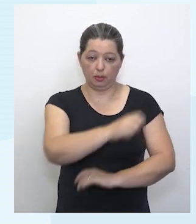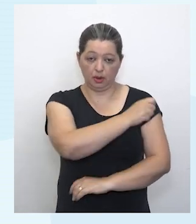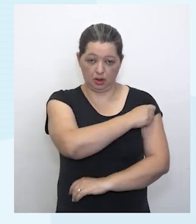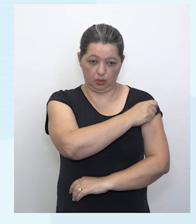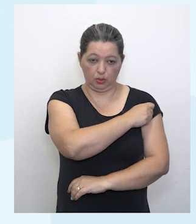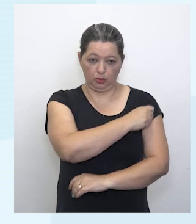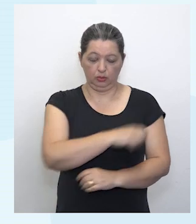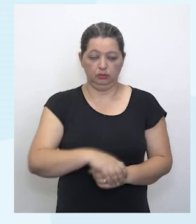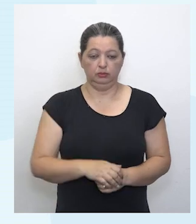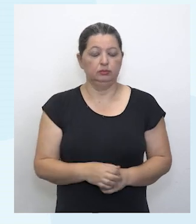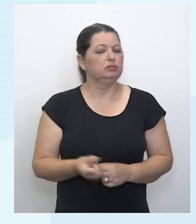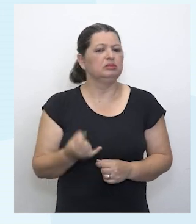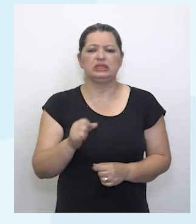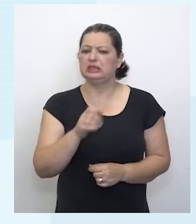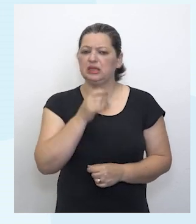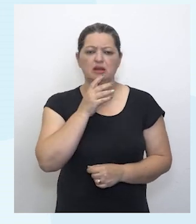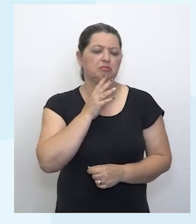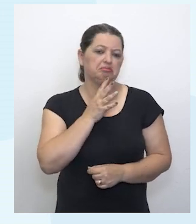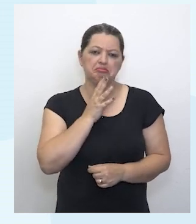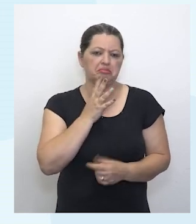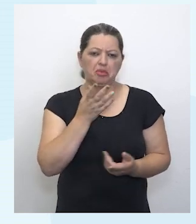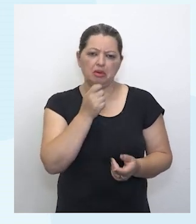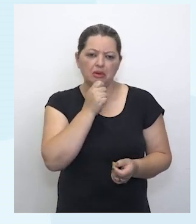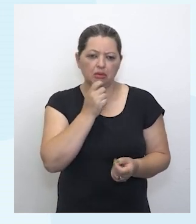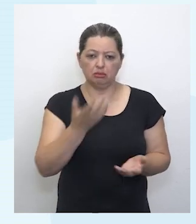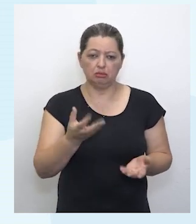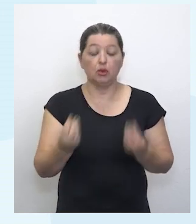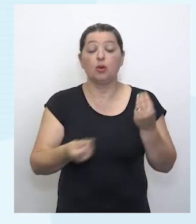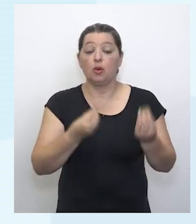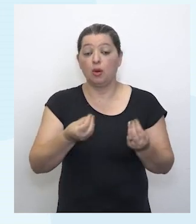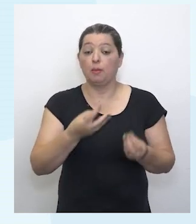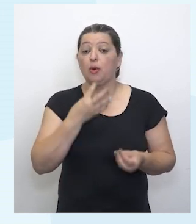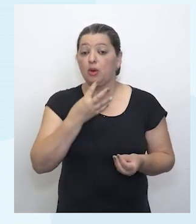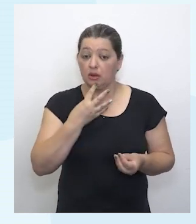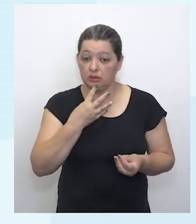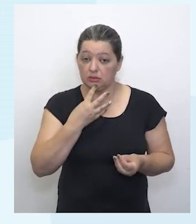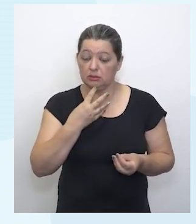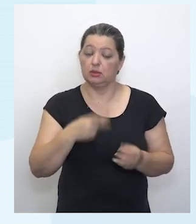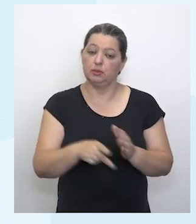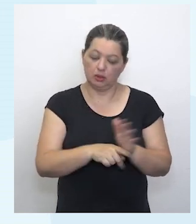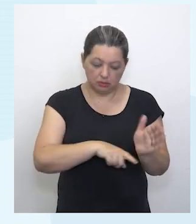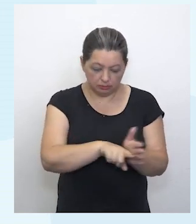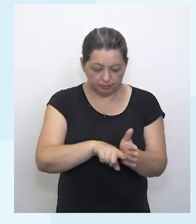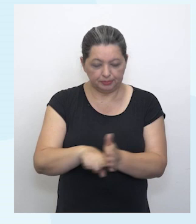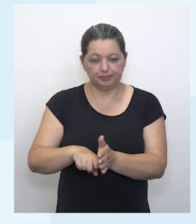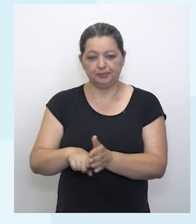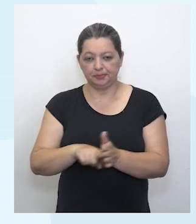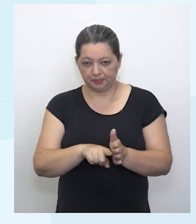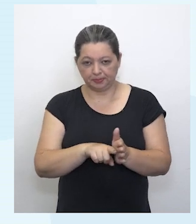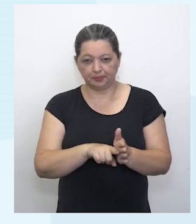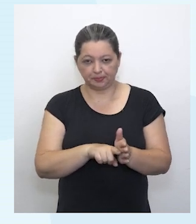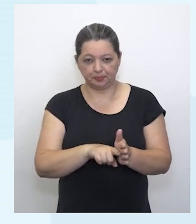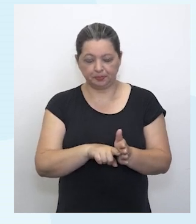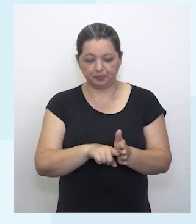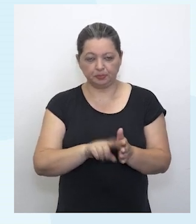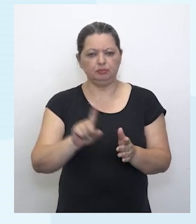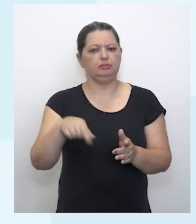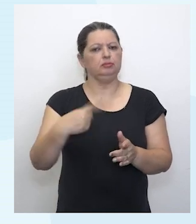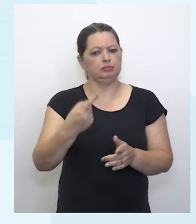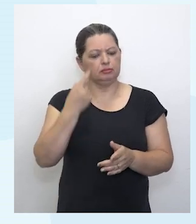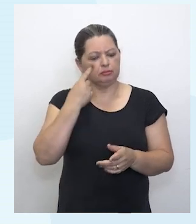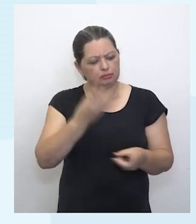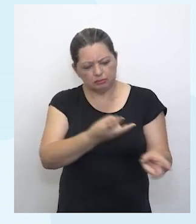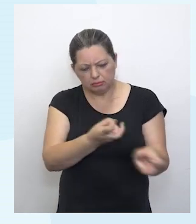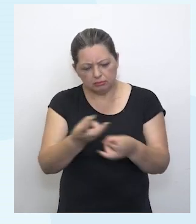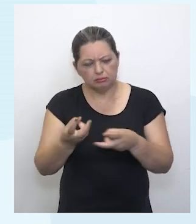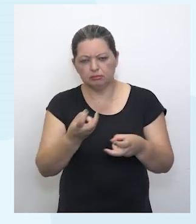ele não o conhece. Ele precisa conhecer. Como que ele conhece? Fazendo essa sondagem, né? E aí ele vai ver que nível